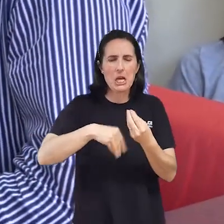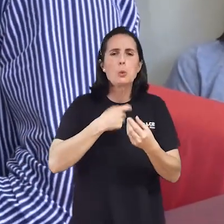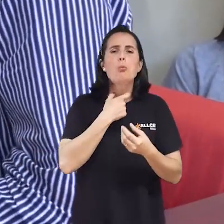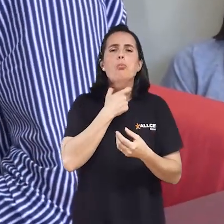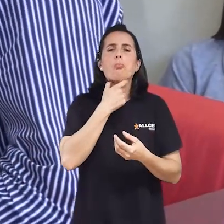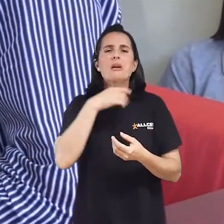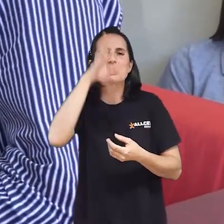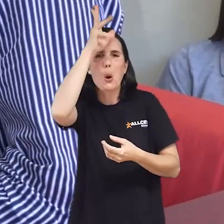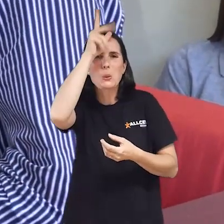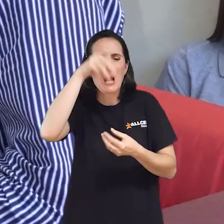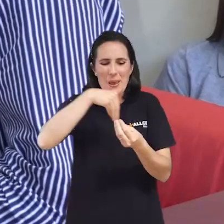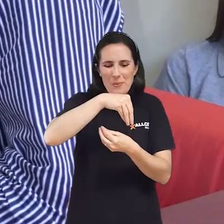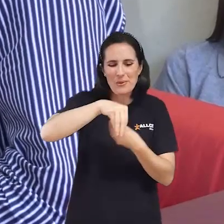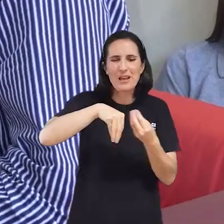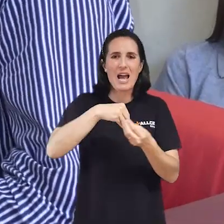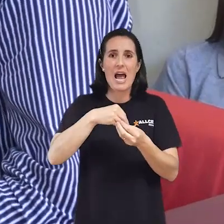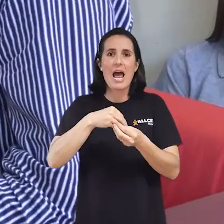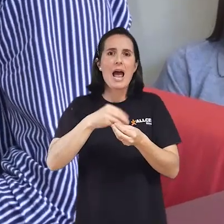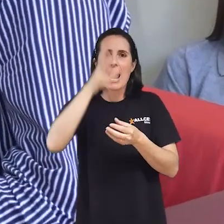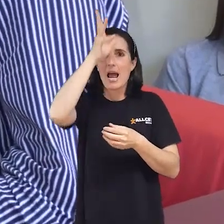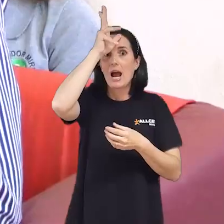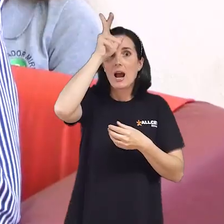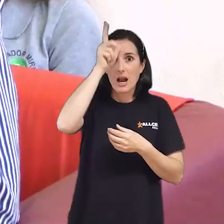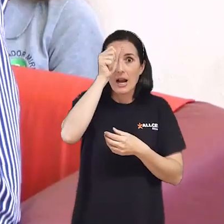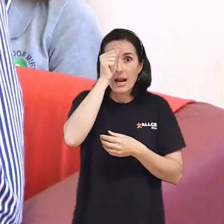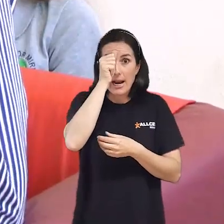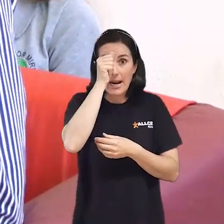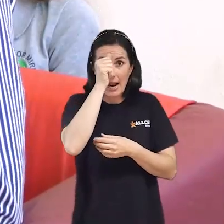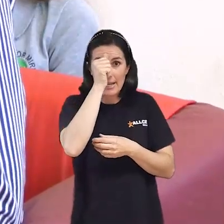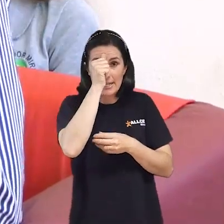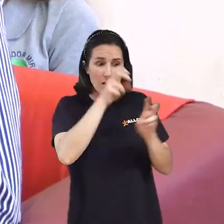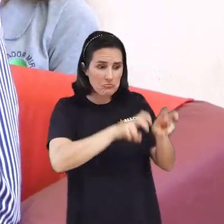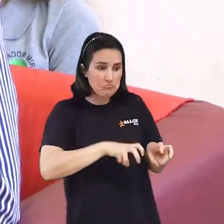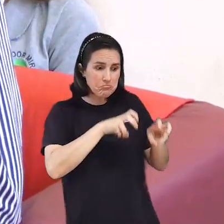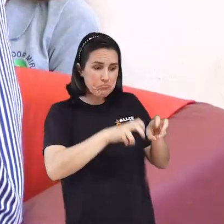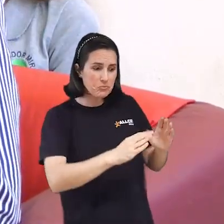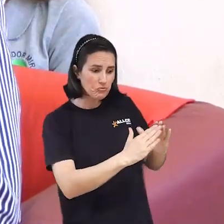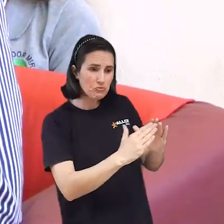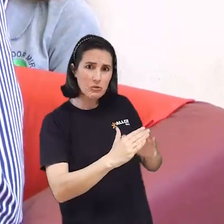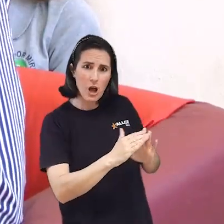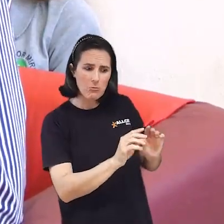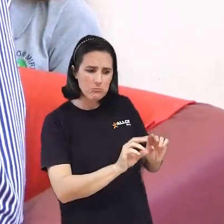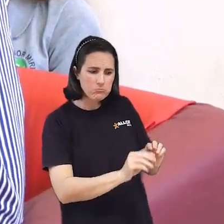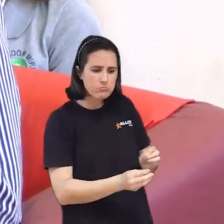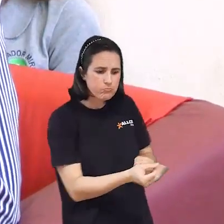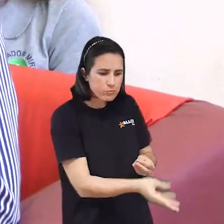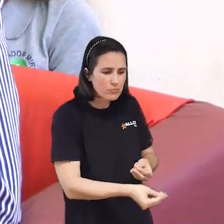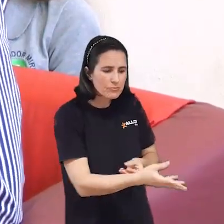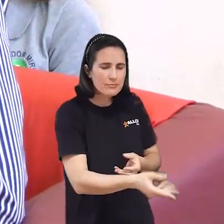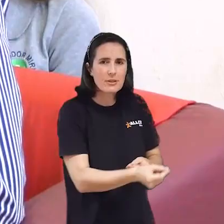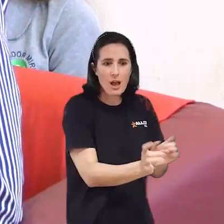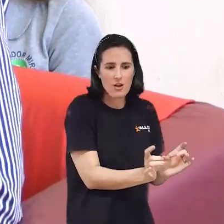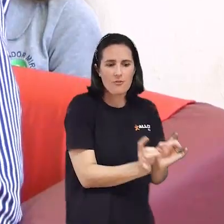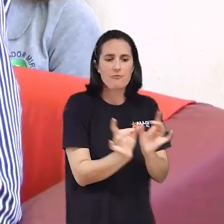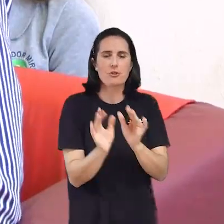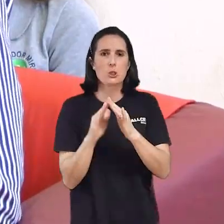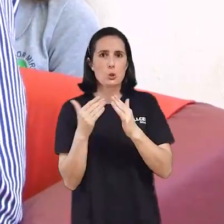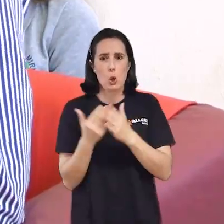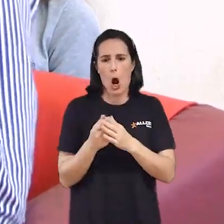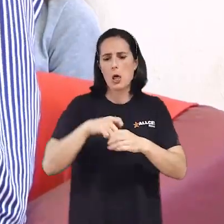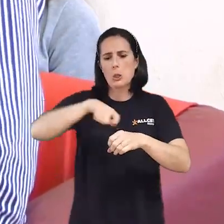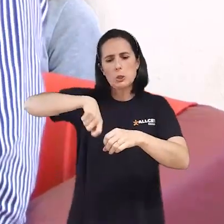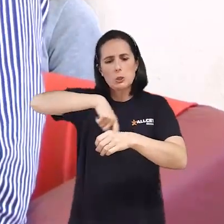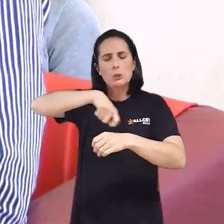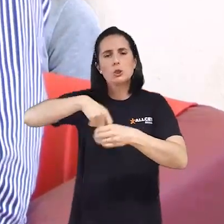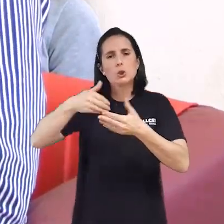gente comia na época era aquela sopa com moela, com fígado, pescoço, né? E